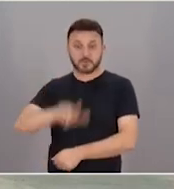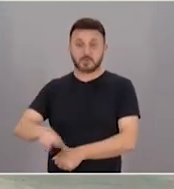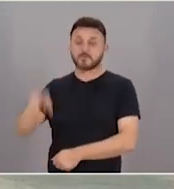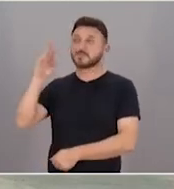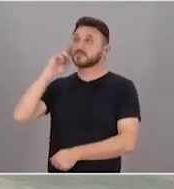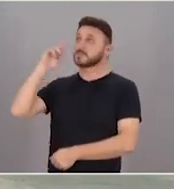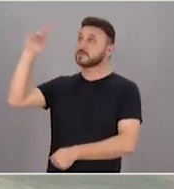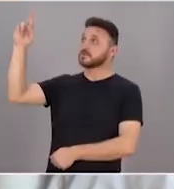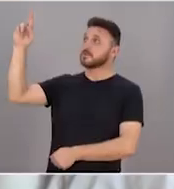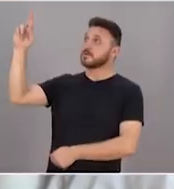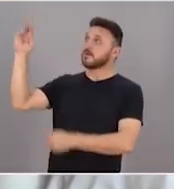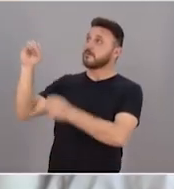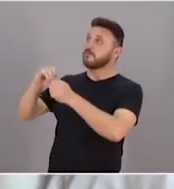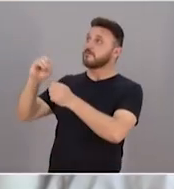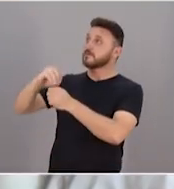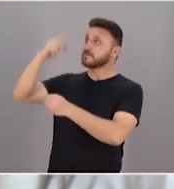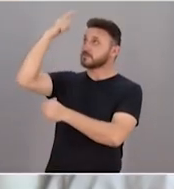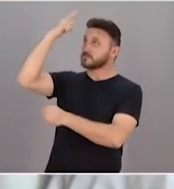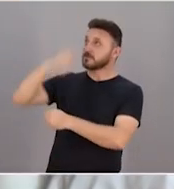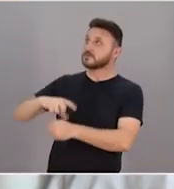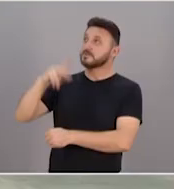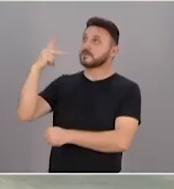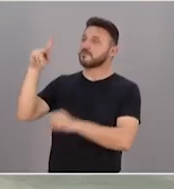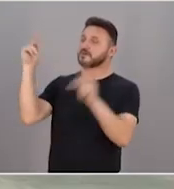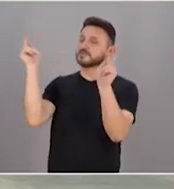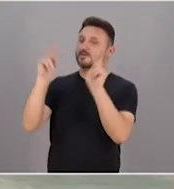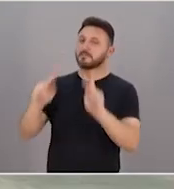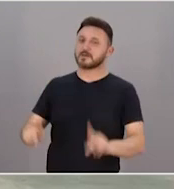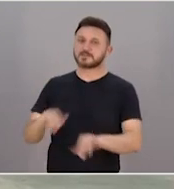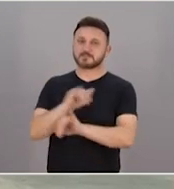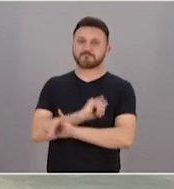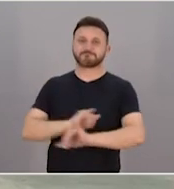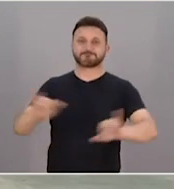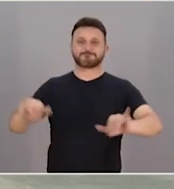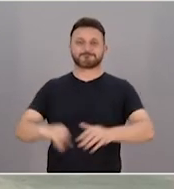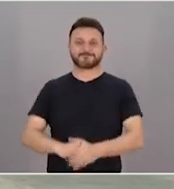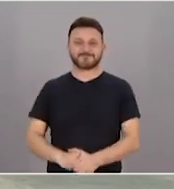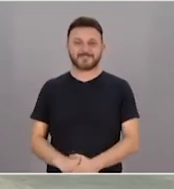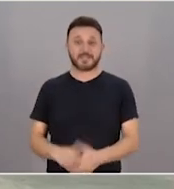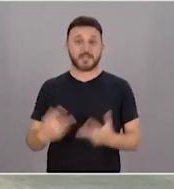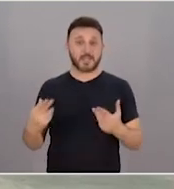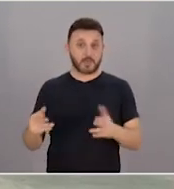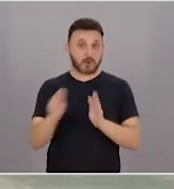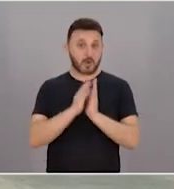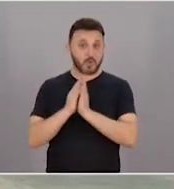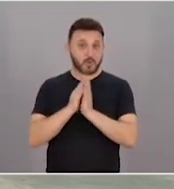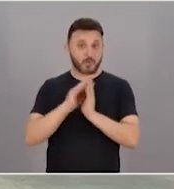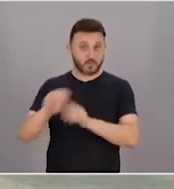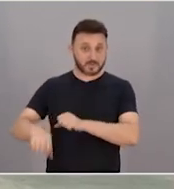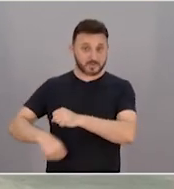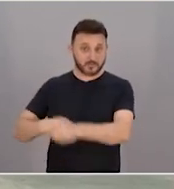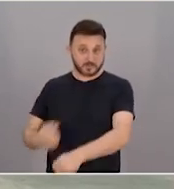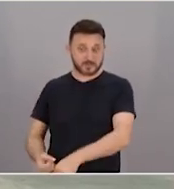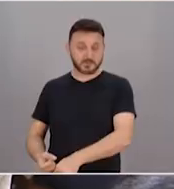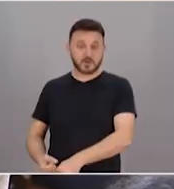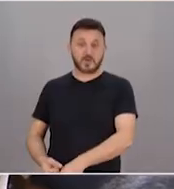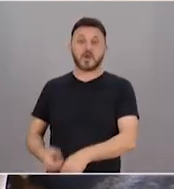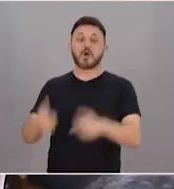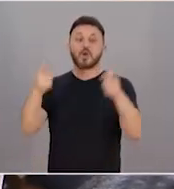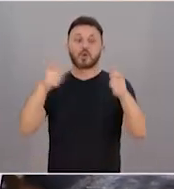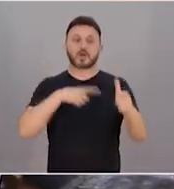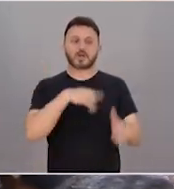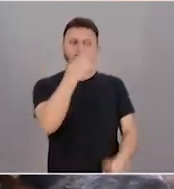Senhor, fazei-nos instrumentos de vossa paz. Onde houver ódio, que eu